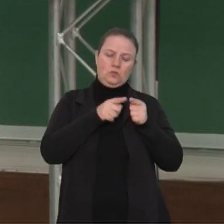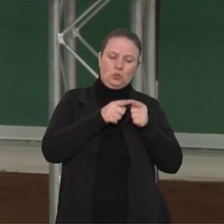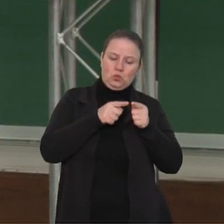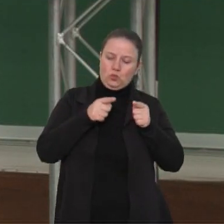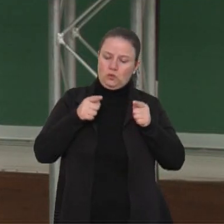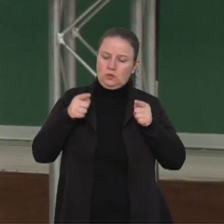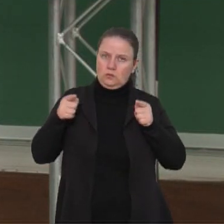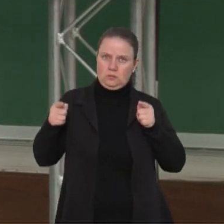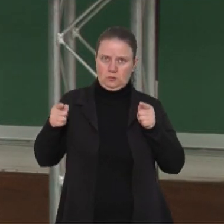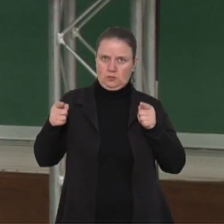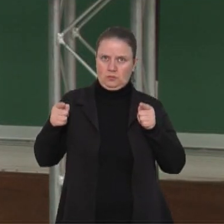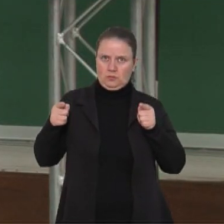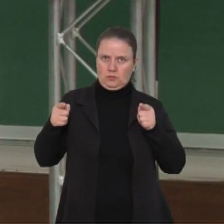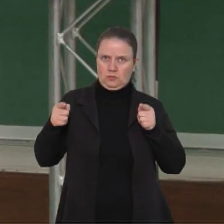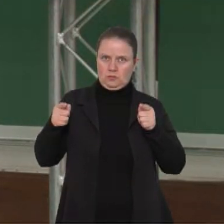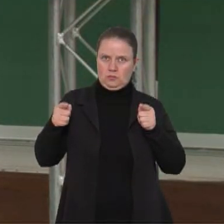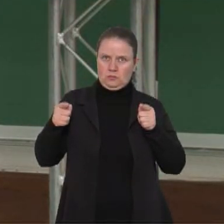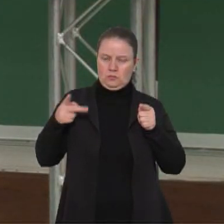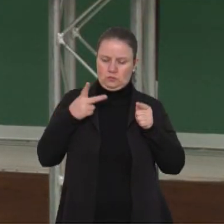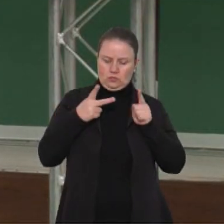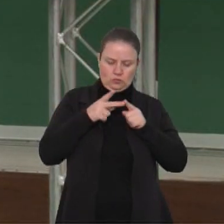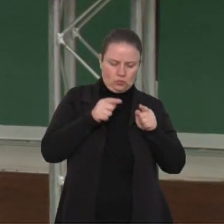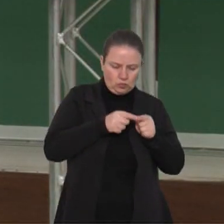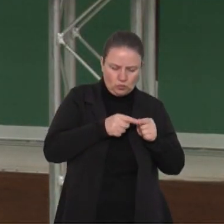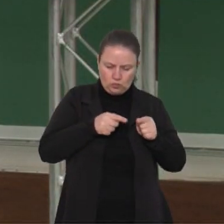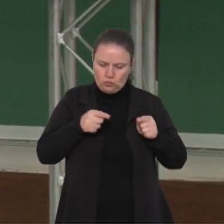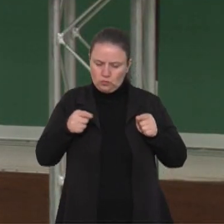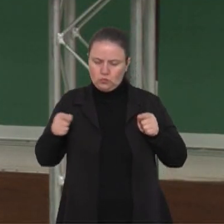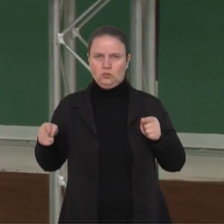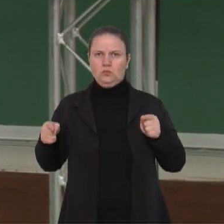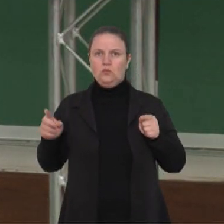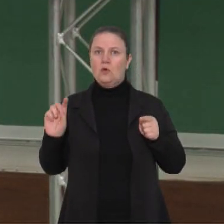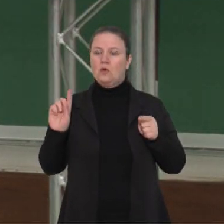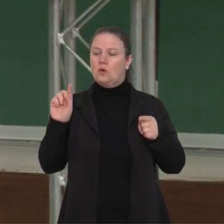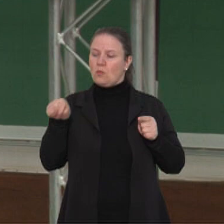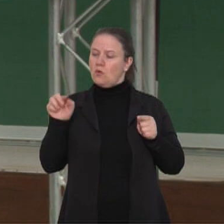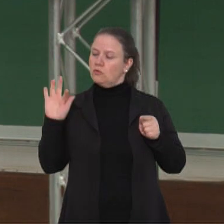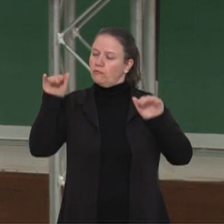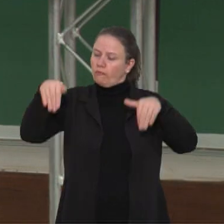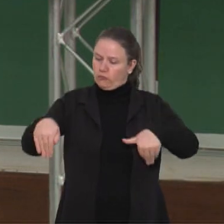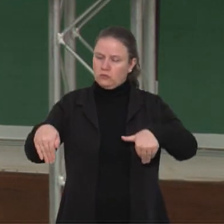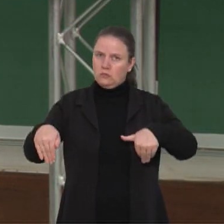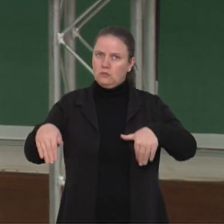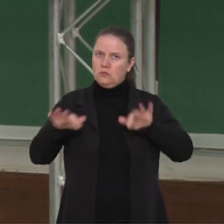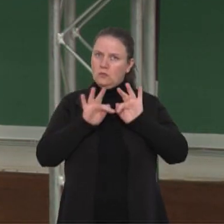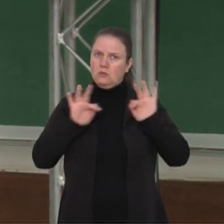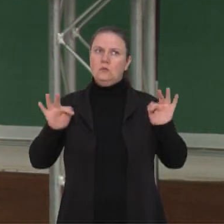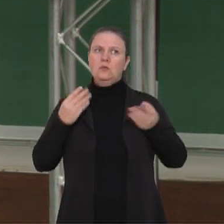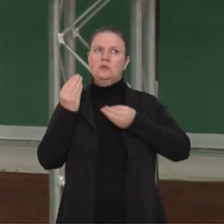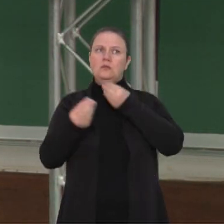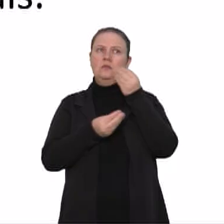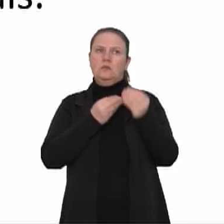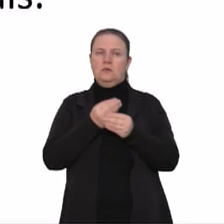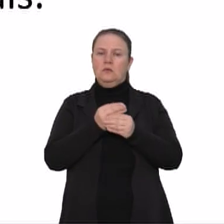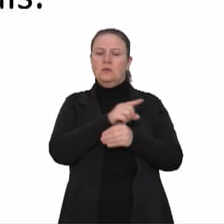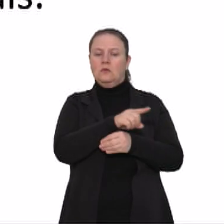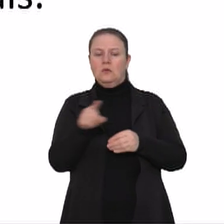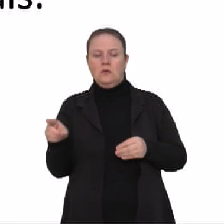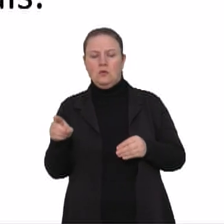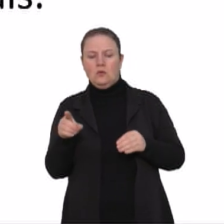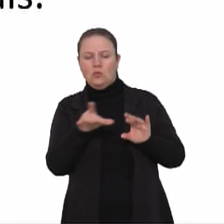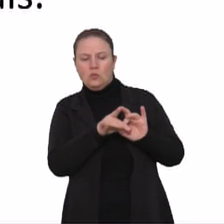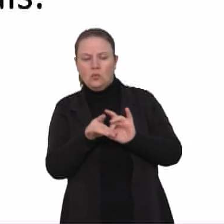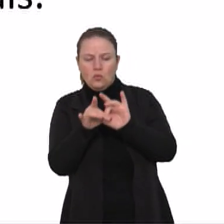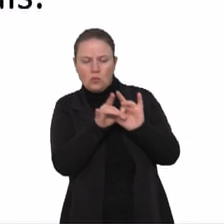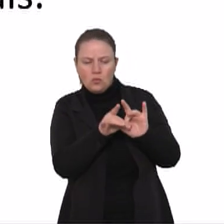Tá vendo? Aqui lá é um período só. Aqui eu vou quebrar. Coloquei o ponto final, criei mais um período. Como que ficaria? Eles fazem parte